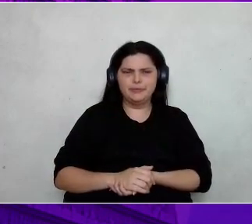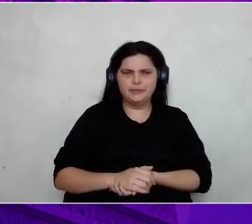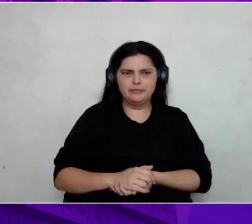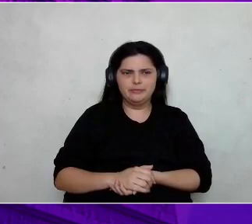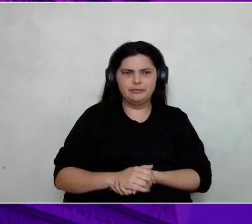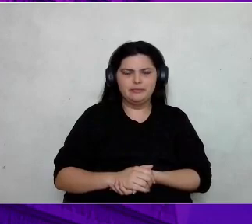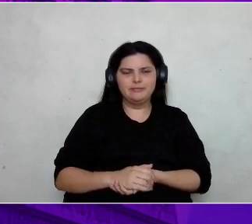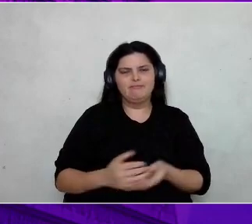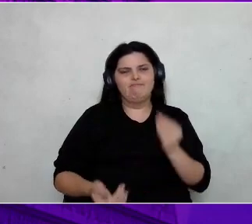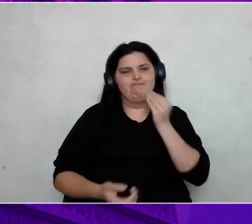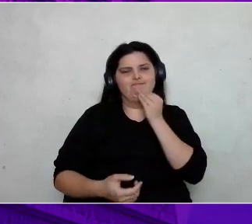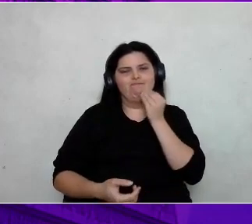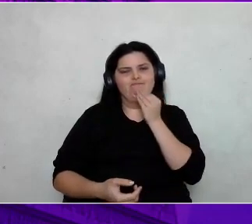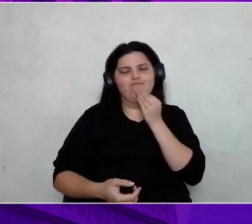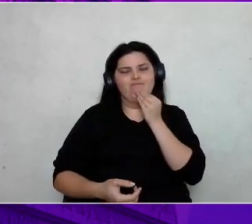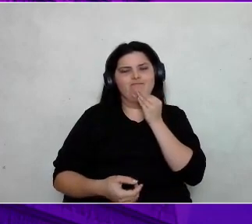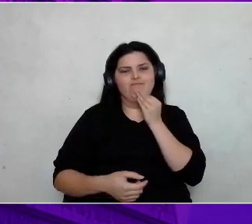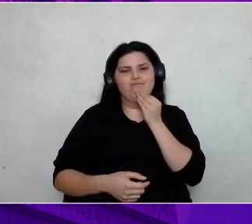vamos começar.